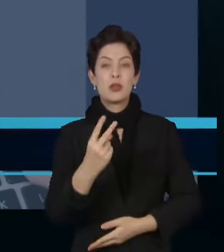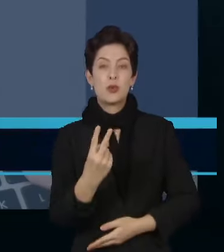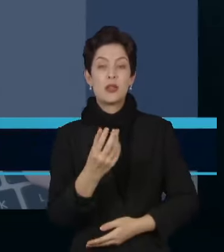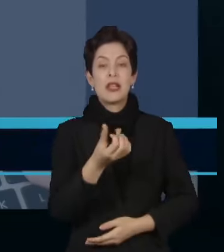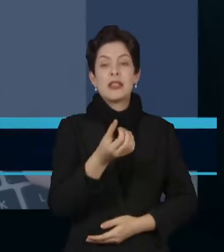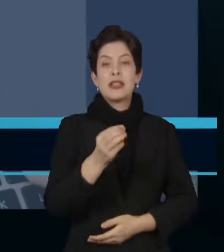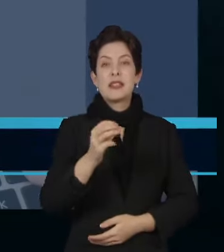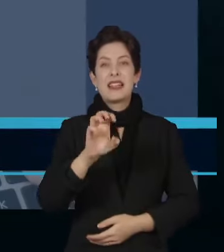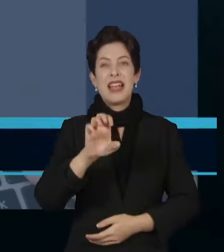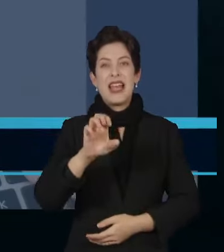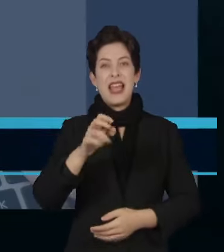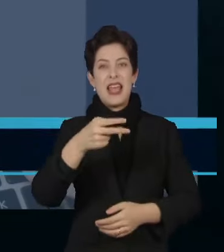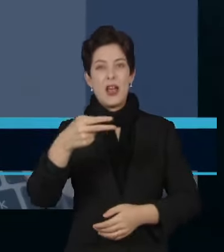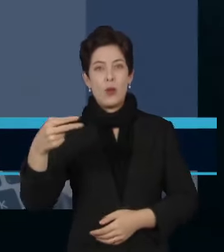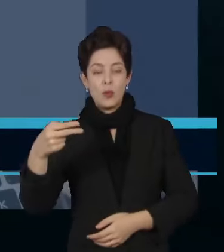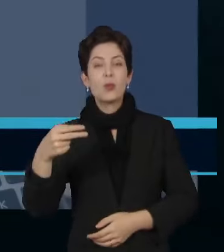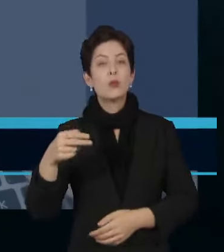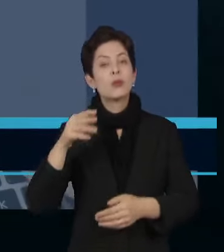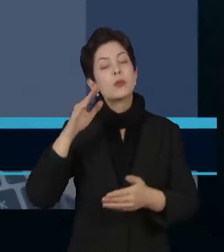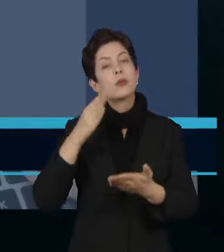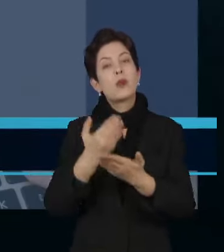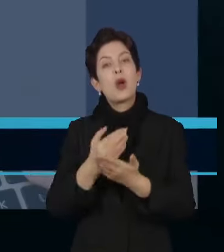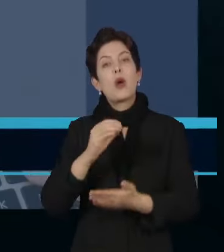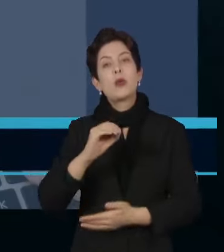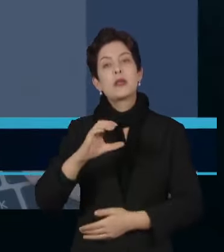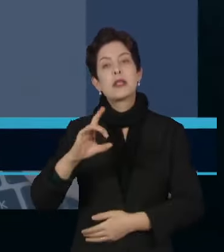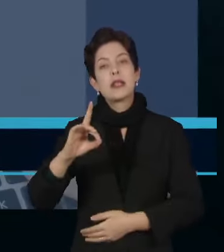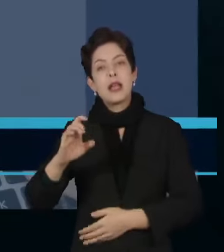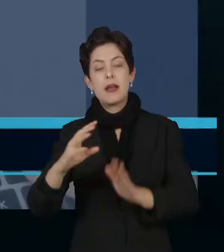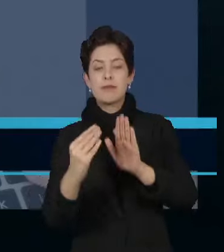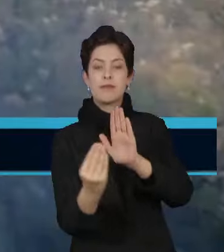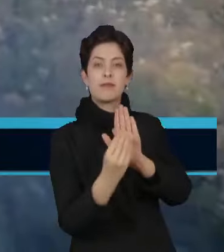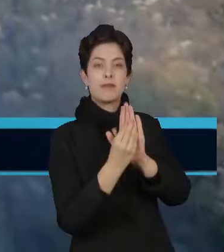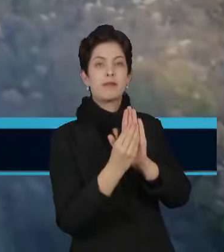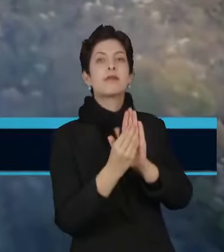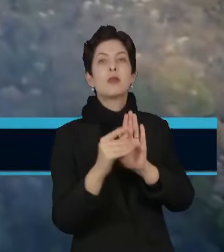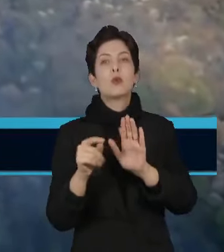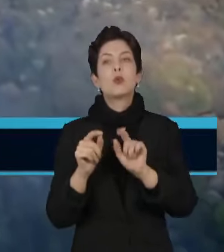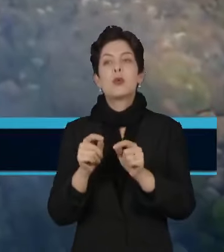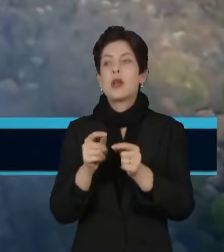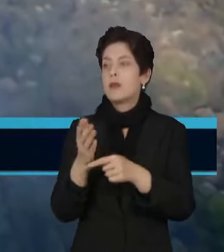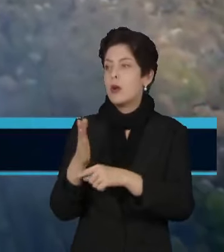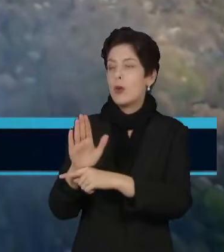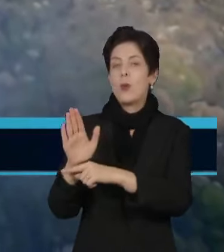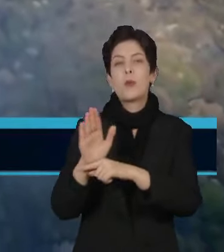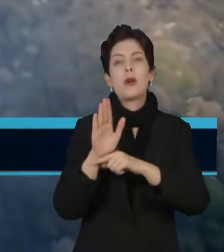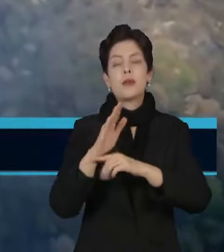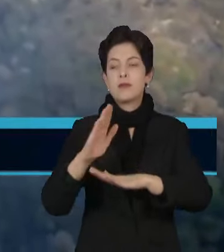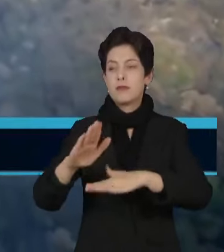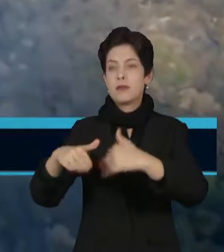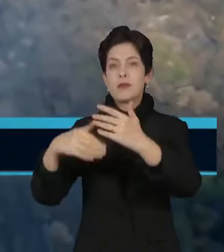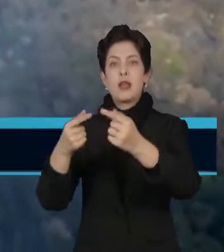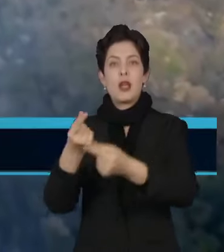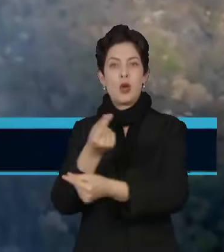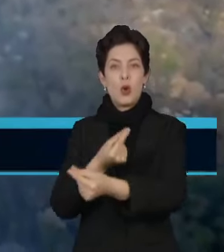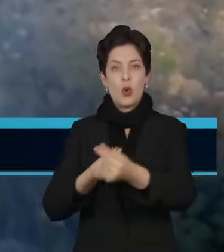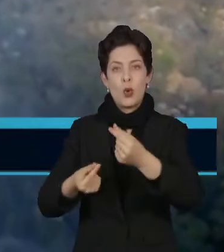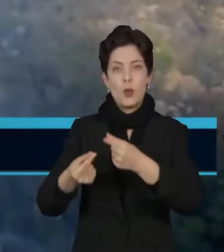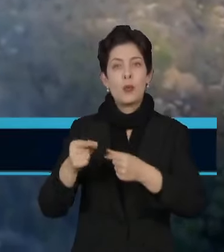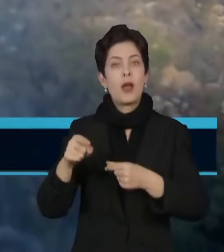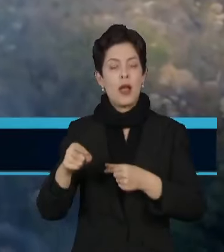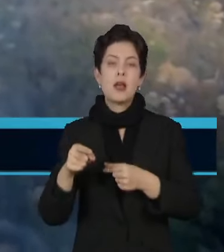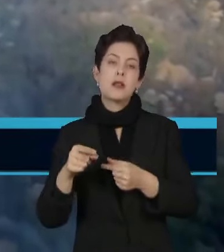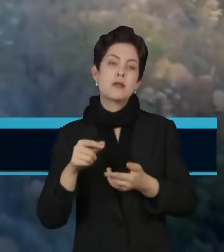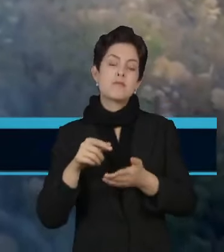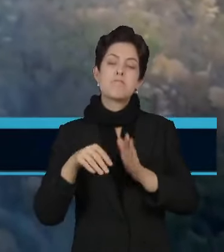€ de acordo com determinação da ocde a organização para cooperação e desenvolvimento econômico é uma